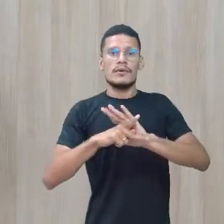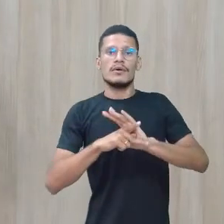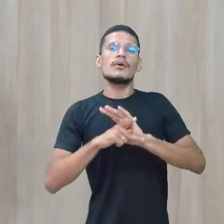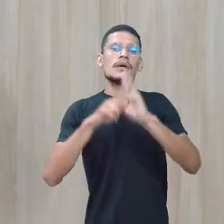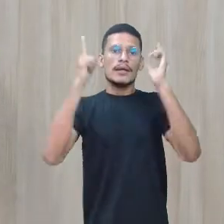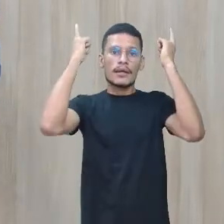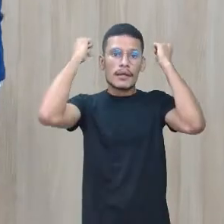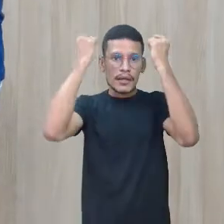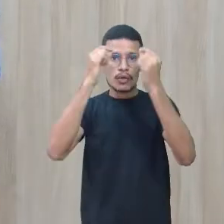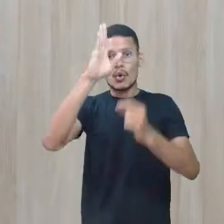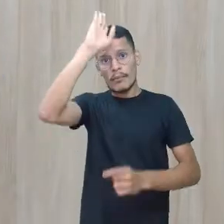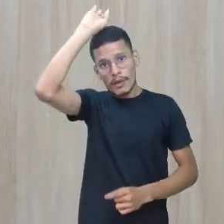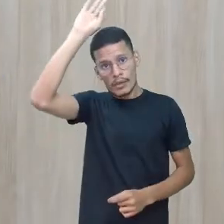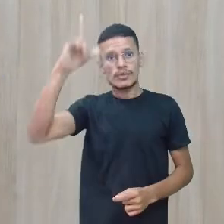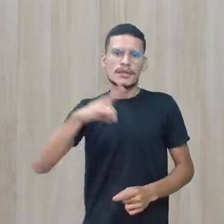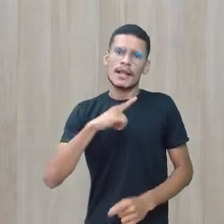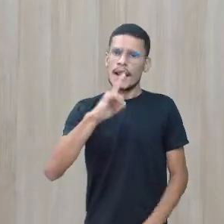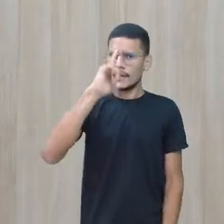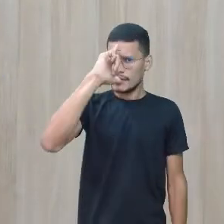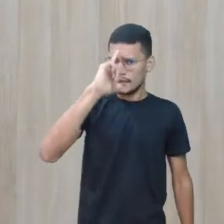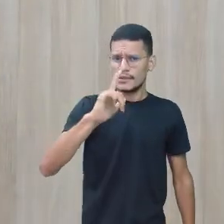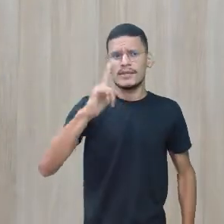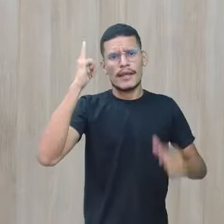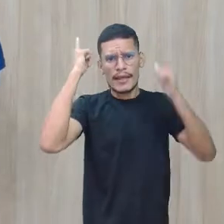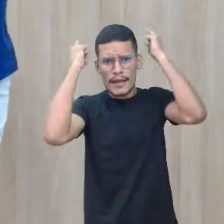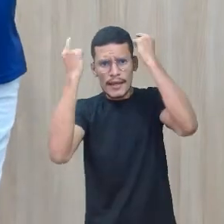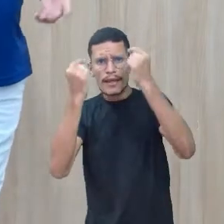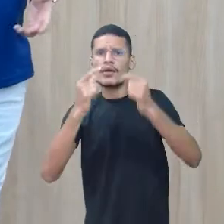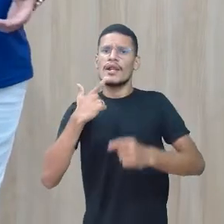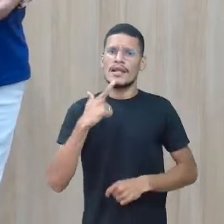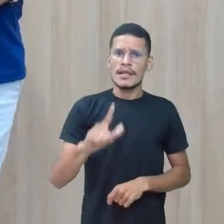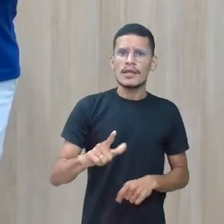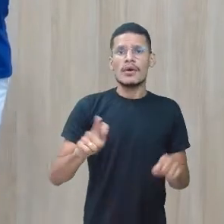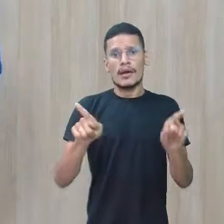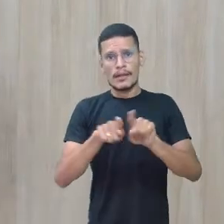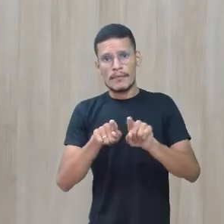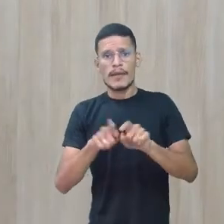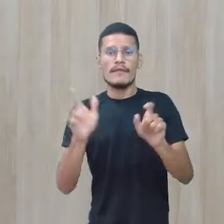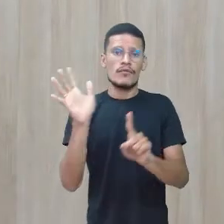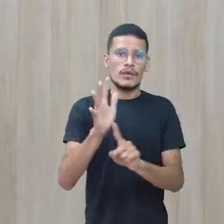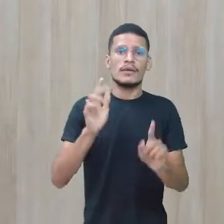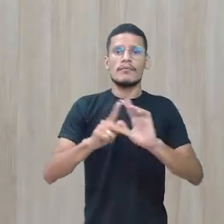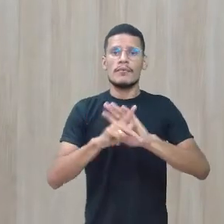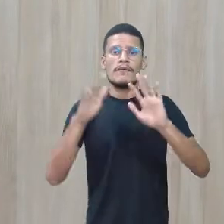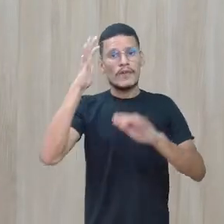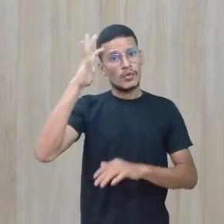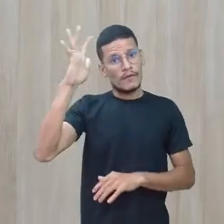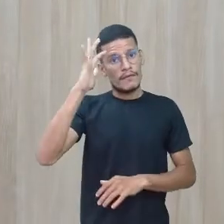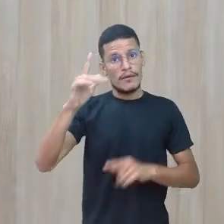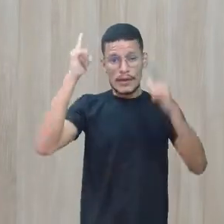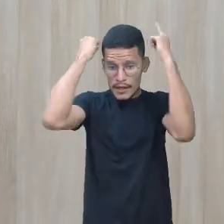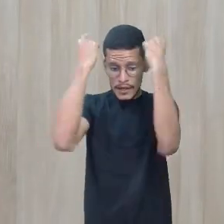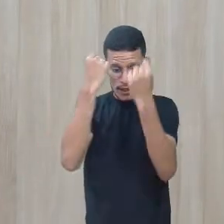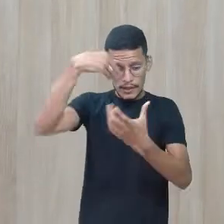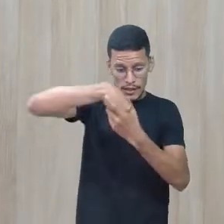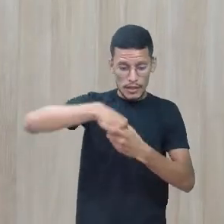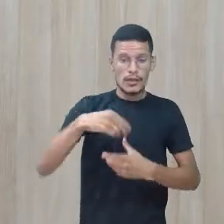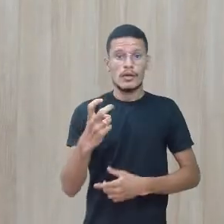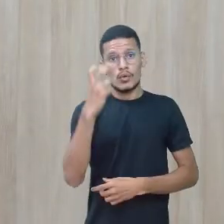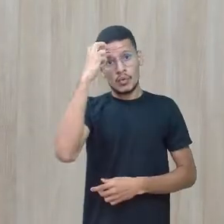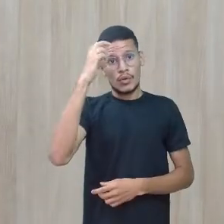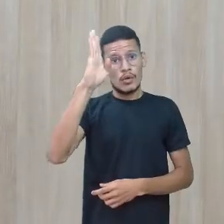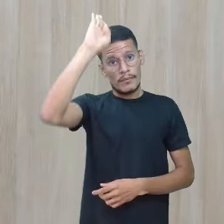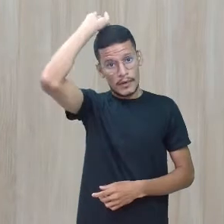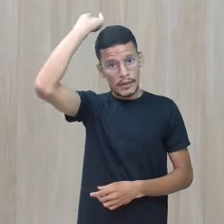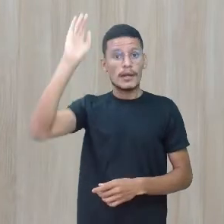né, os do grego, do latim, né, a influência da filosofia grega dentro da cultura romana. Quando os germanos